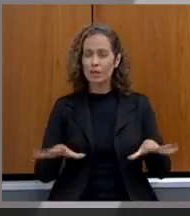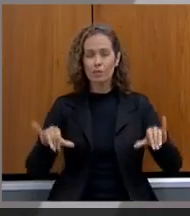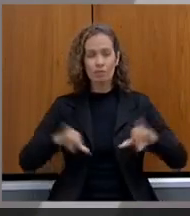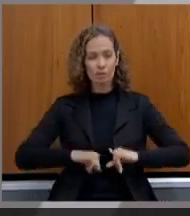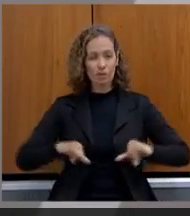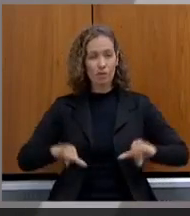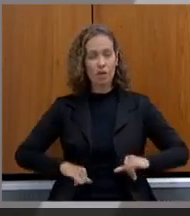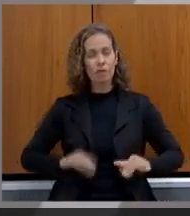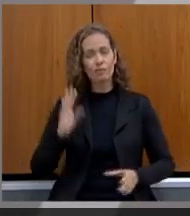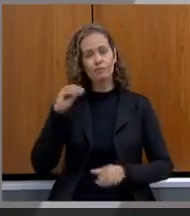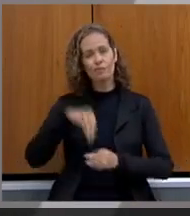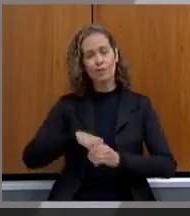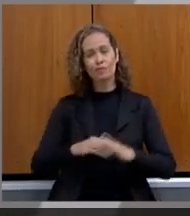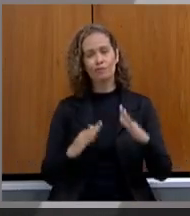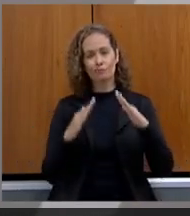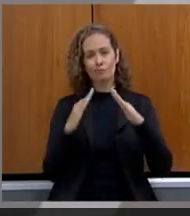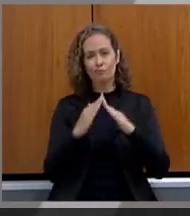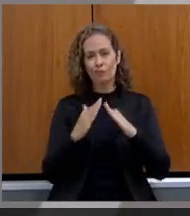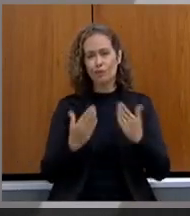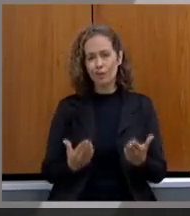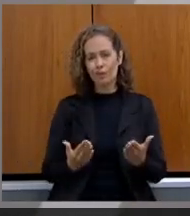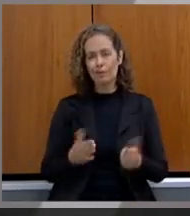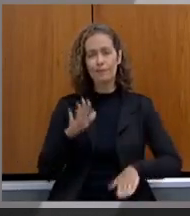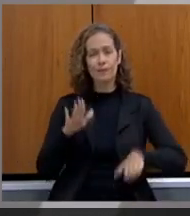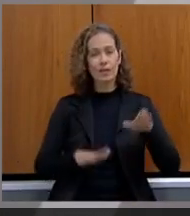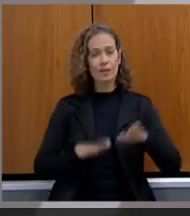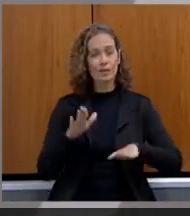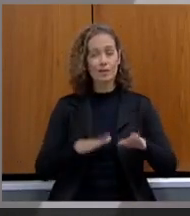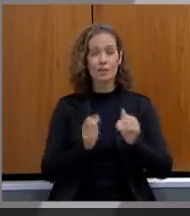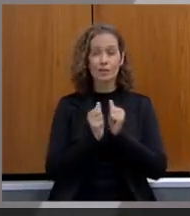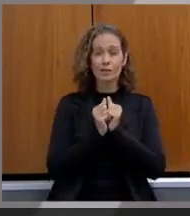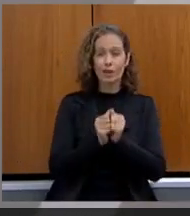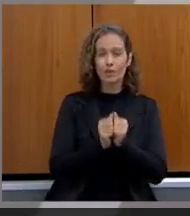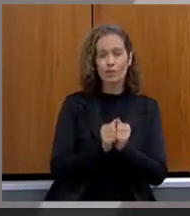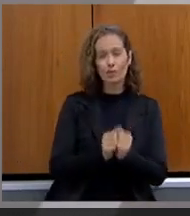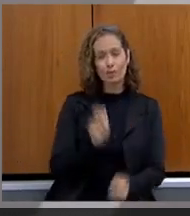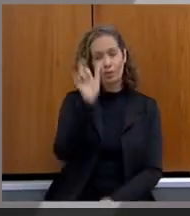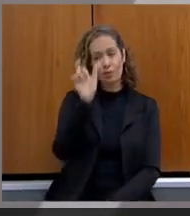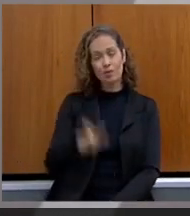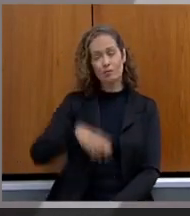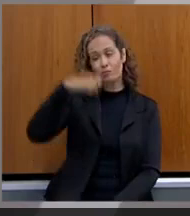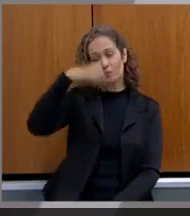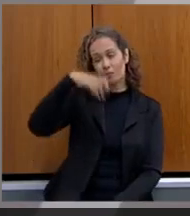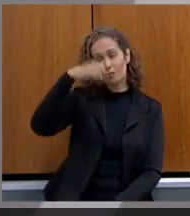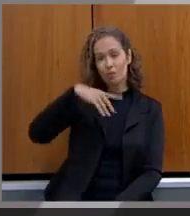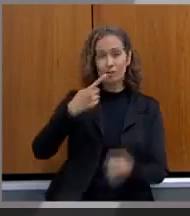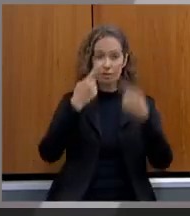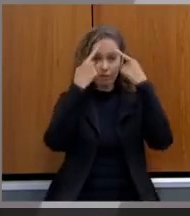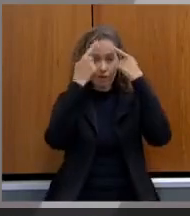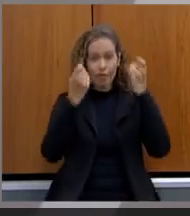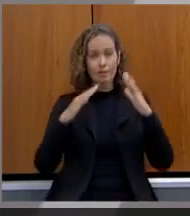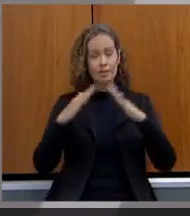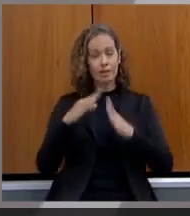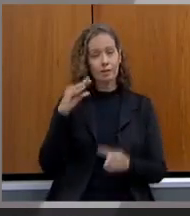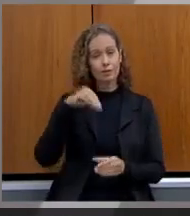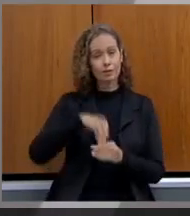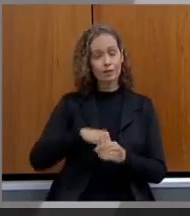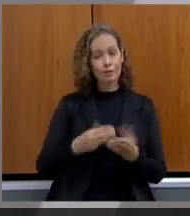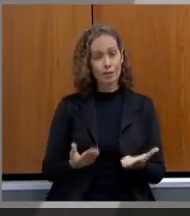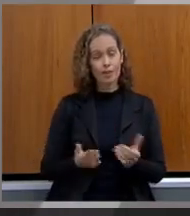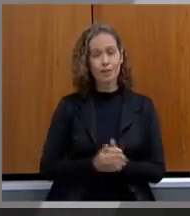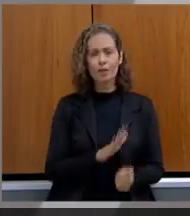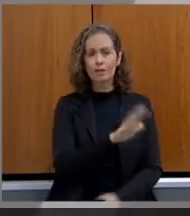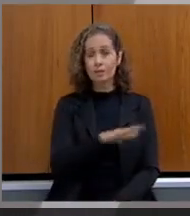dentro de casa ele está com aquele agressor da violência da bom né os